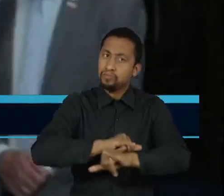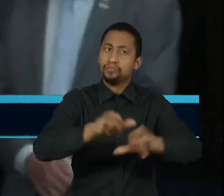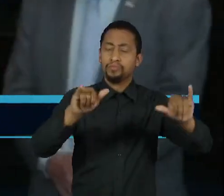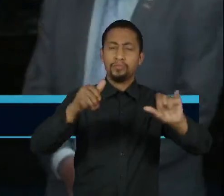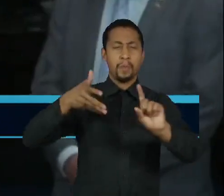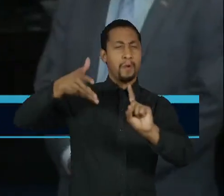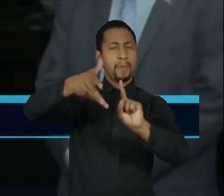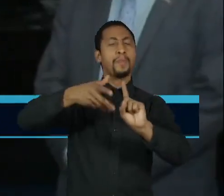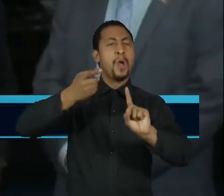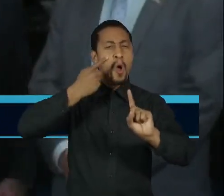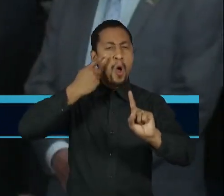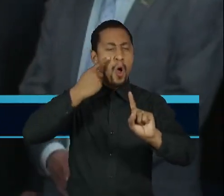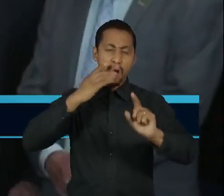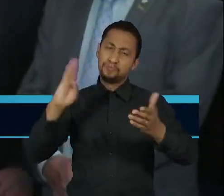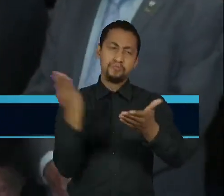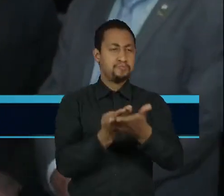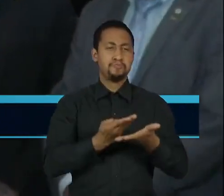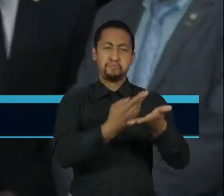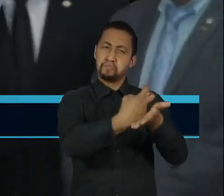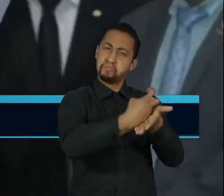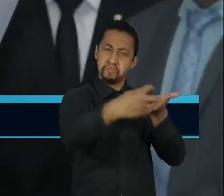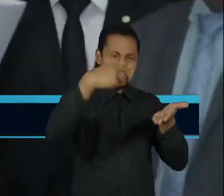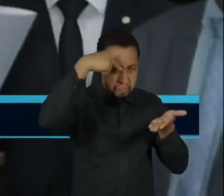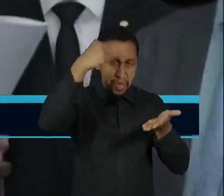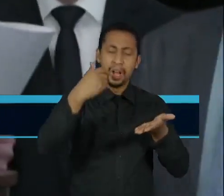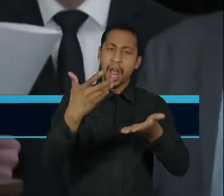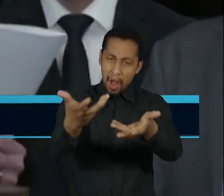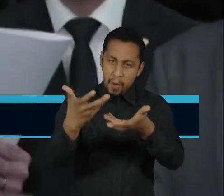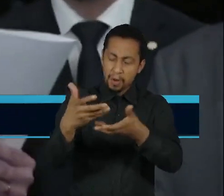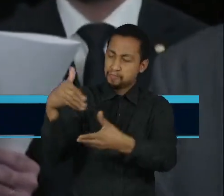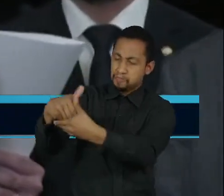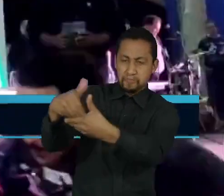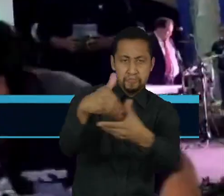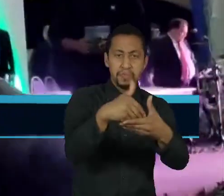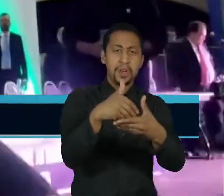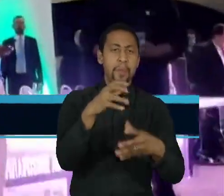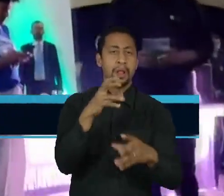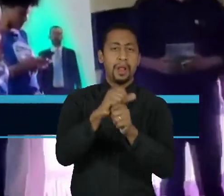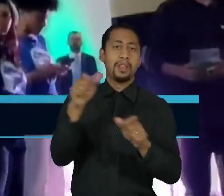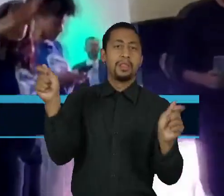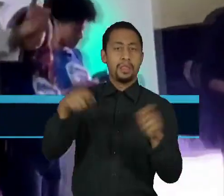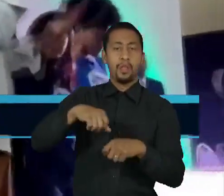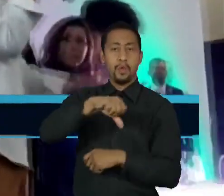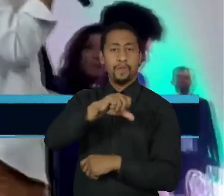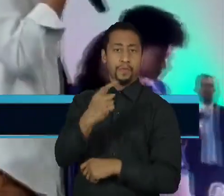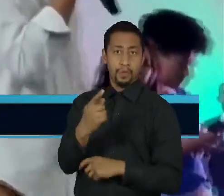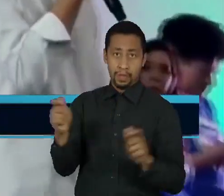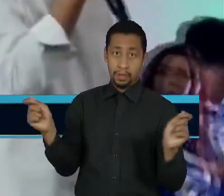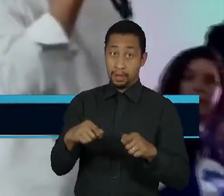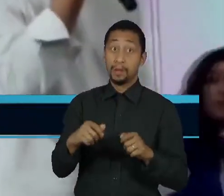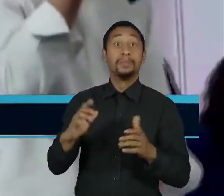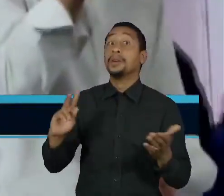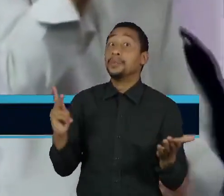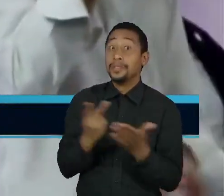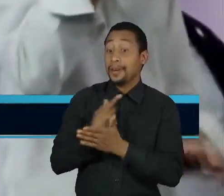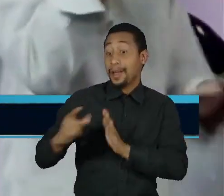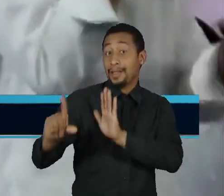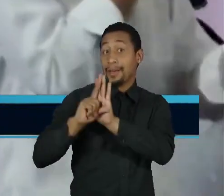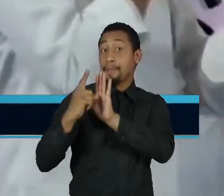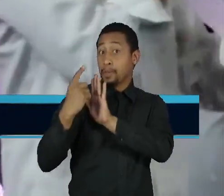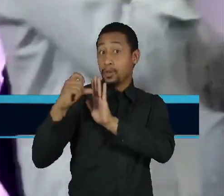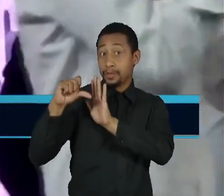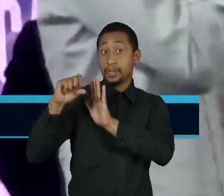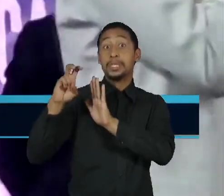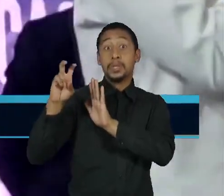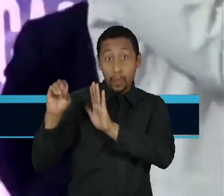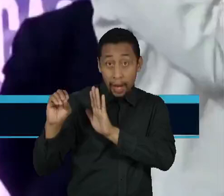garantiram conseguir mais de 90 assinaturas. Eles alegam que Barroso feriu uma lei de 1950 que proíbe ministro